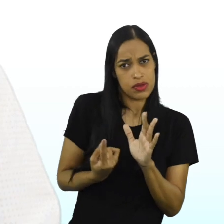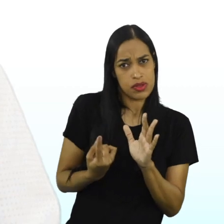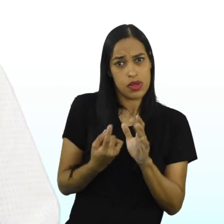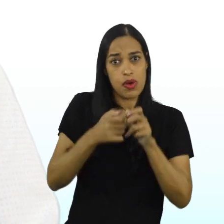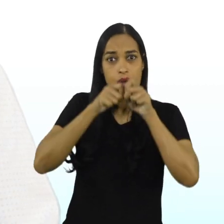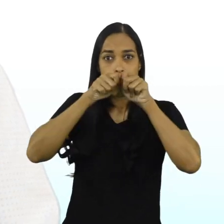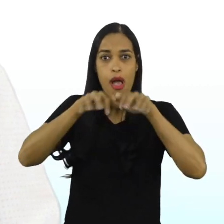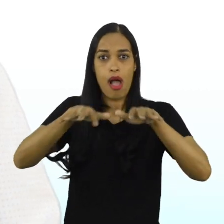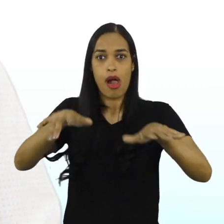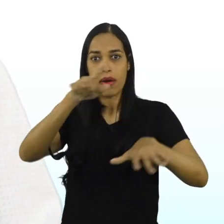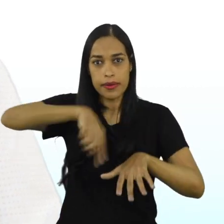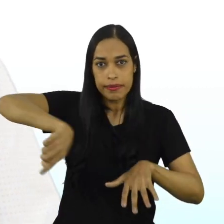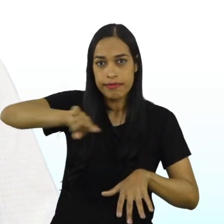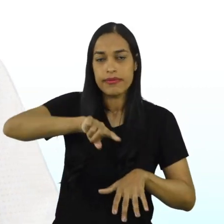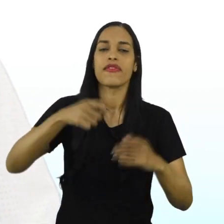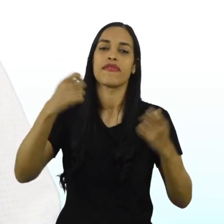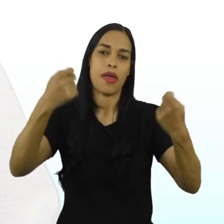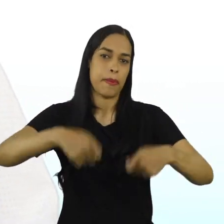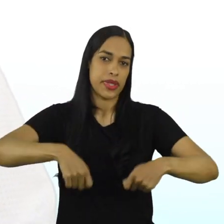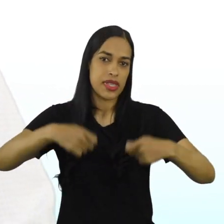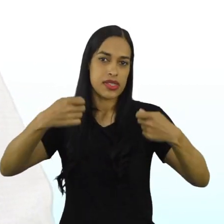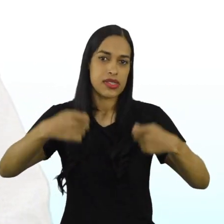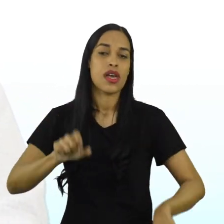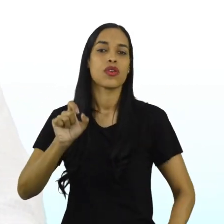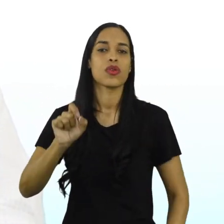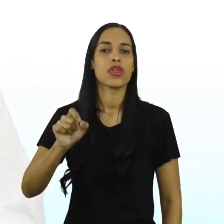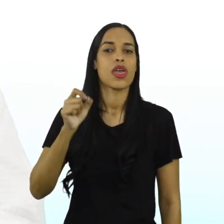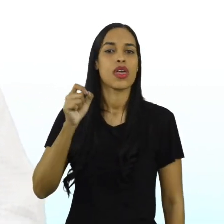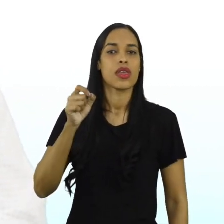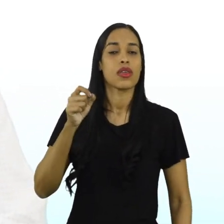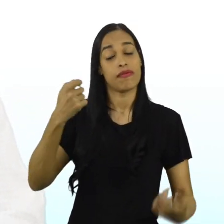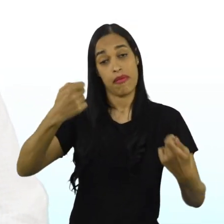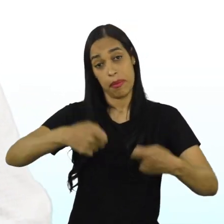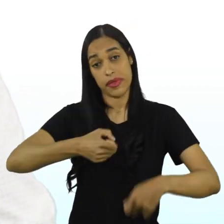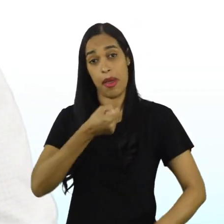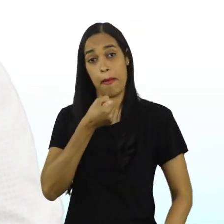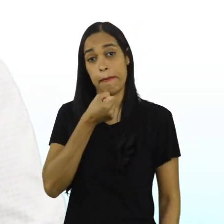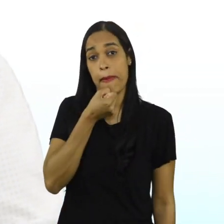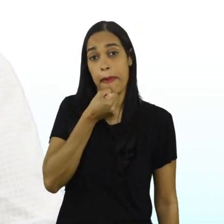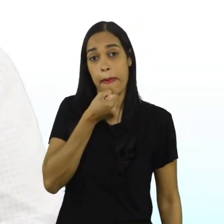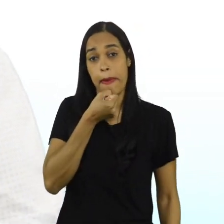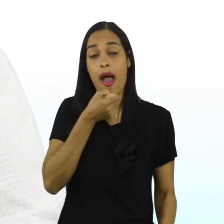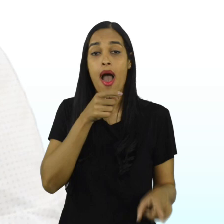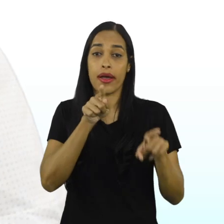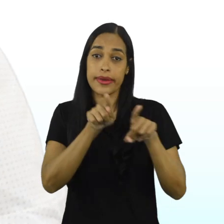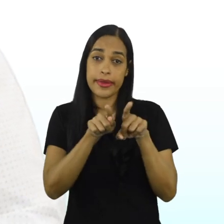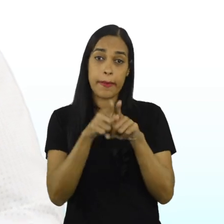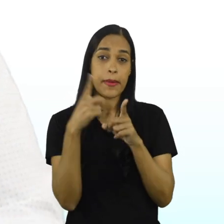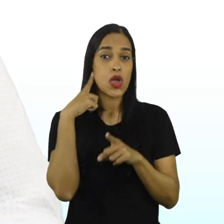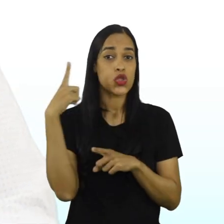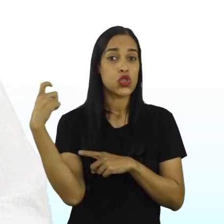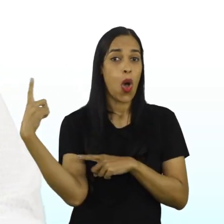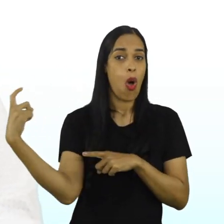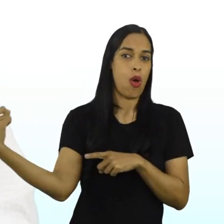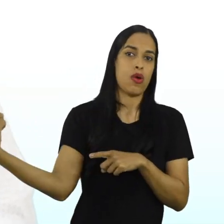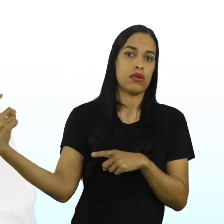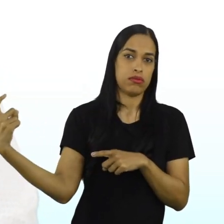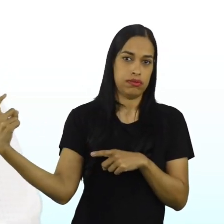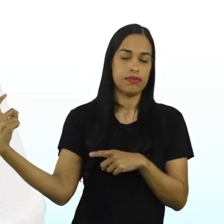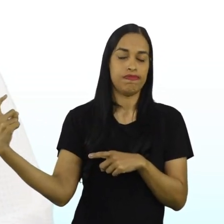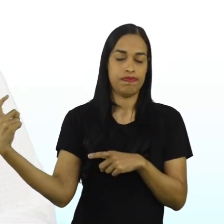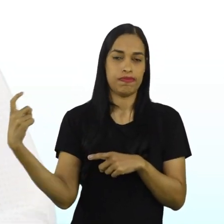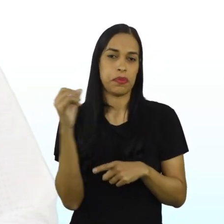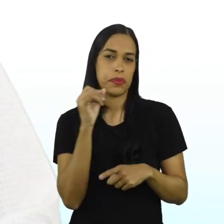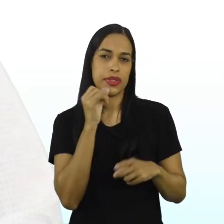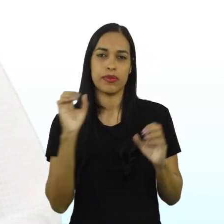certamente não vai atingir o público todo. Então, você vai precisar de uma caixa de som amplificada e um microfone. Então, muitas